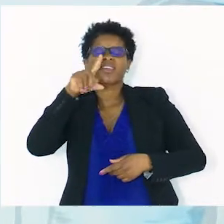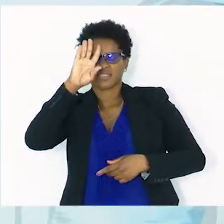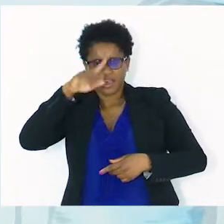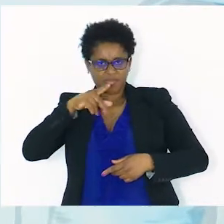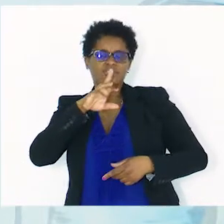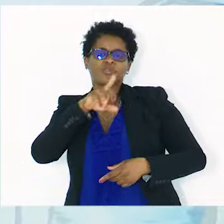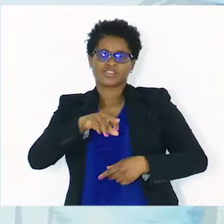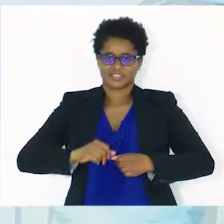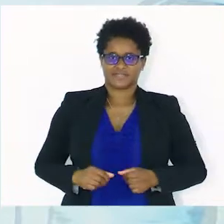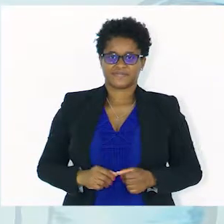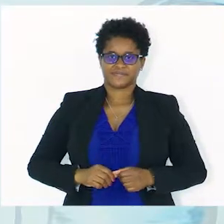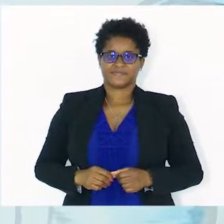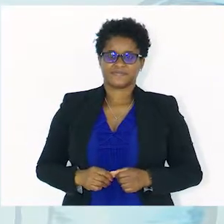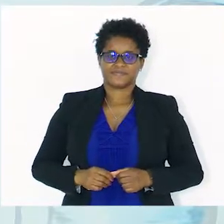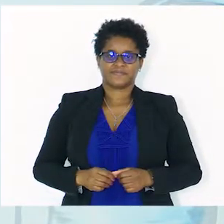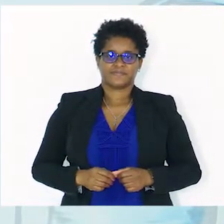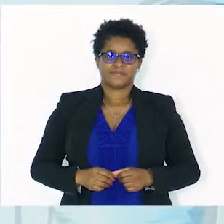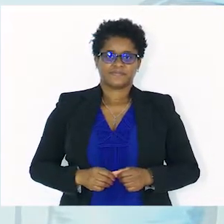resposta?